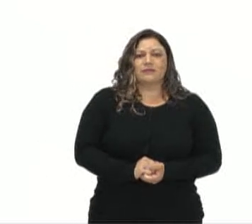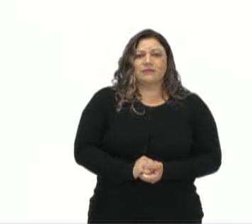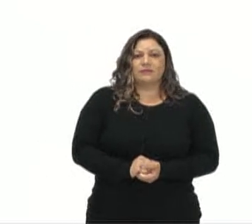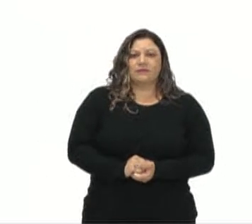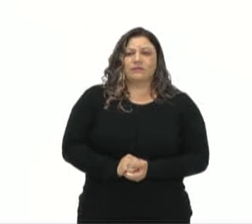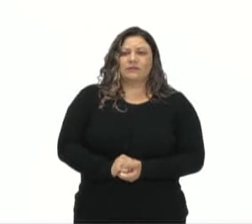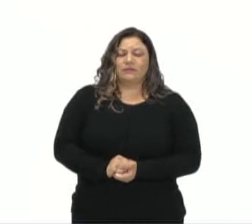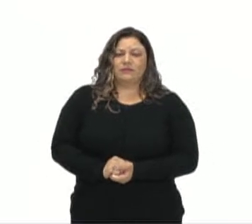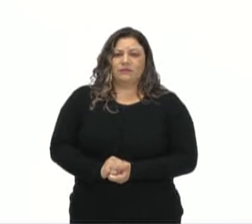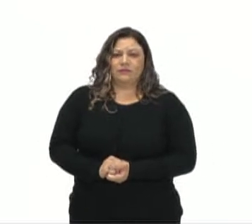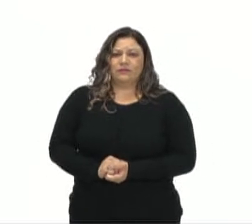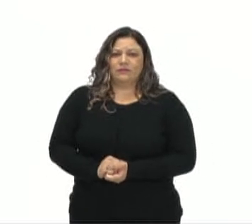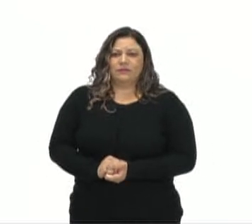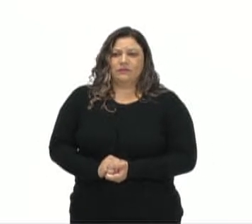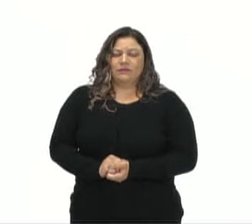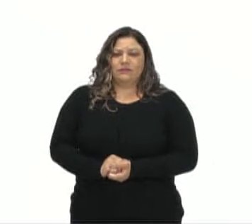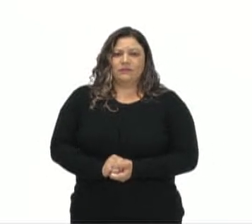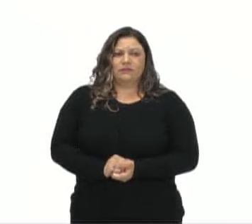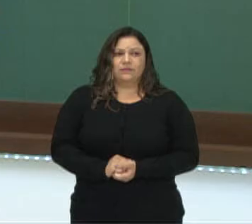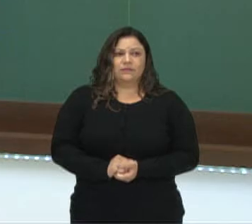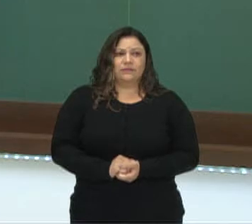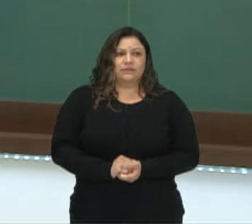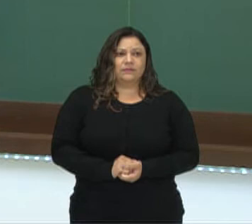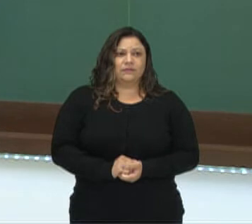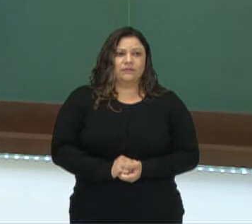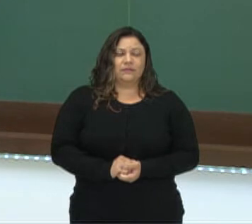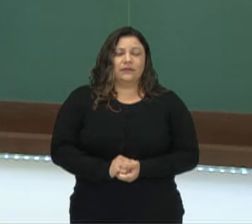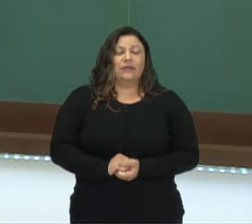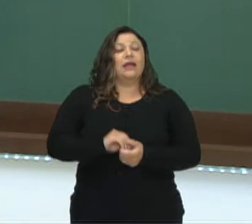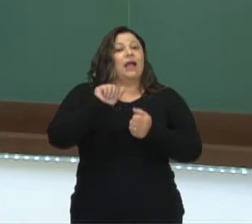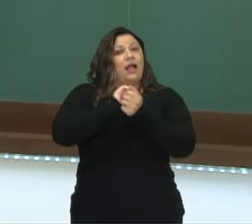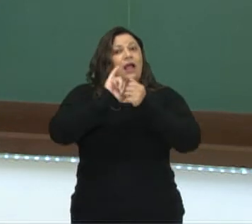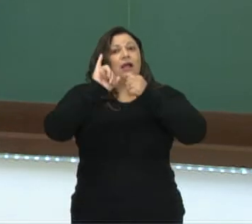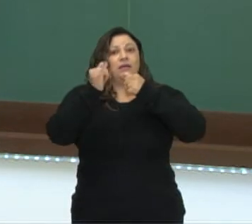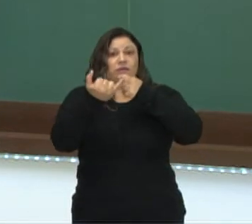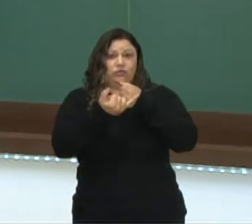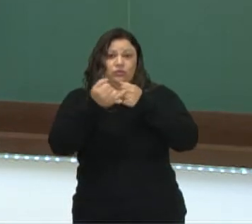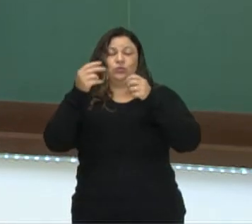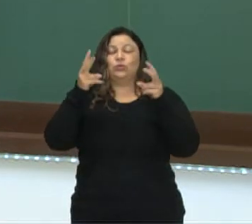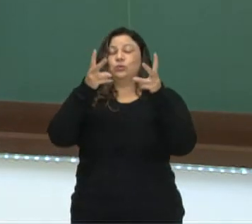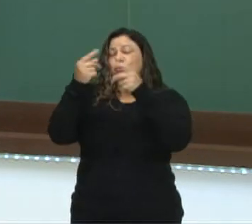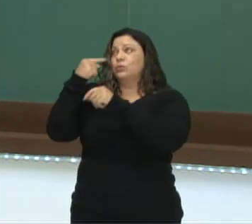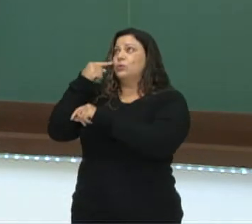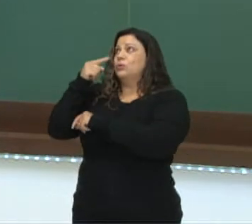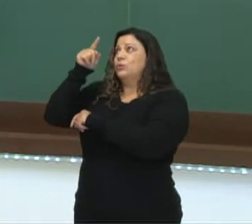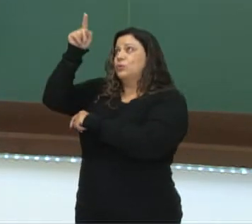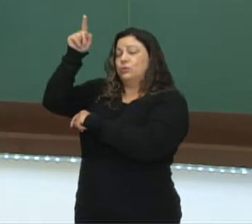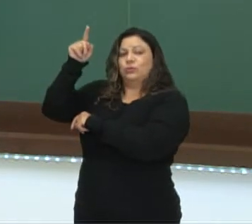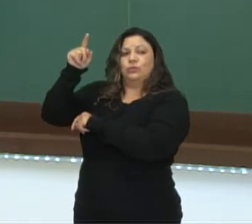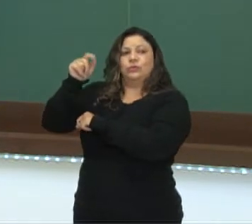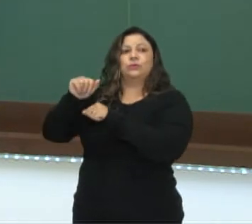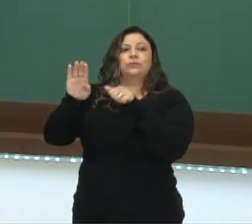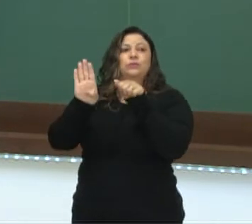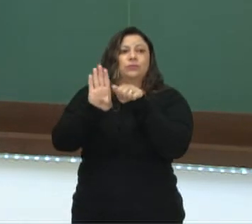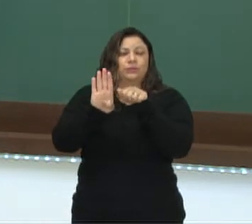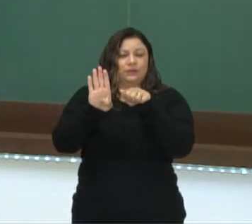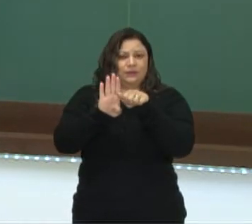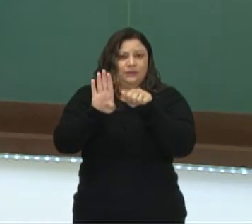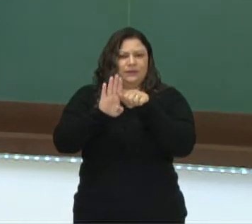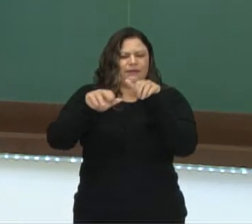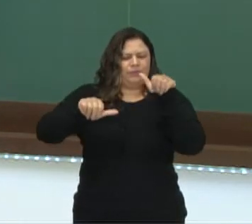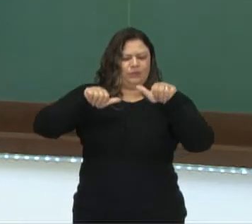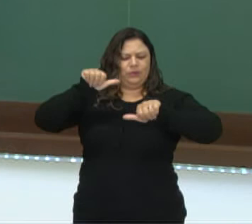Mire, quando inserimos um adjetivo entre o artigo e o substantivo,